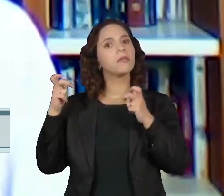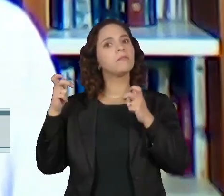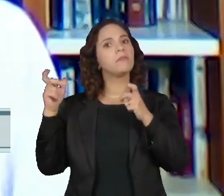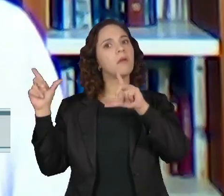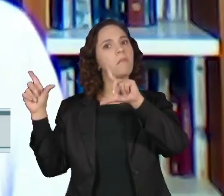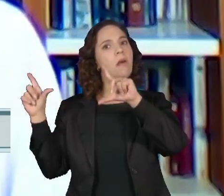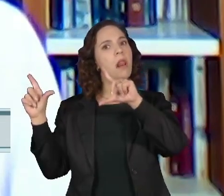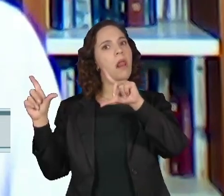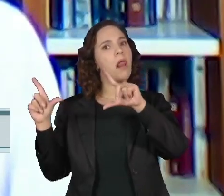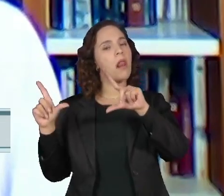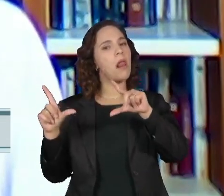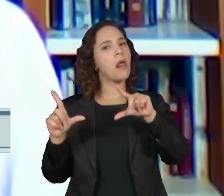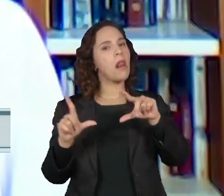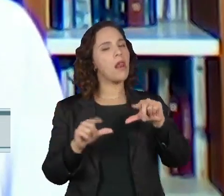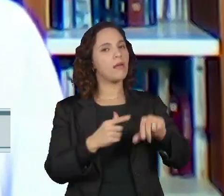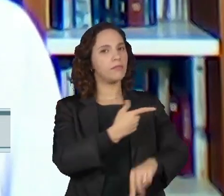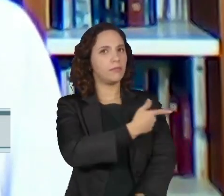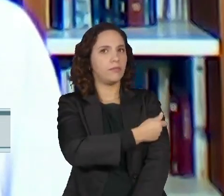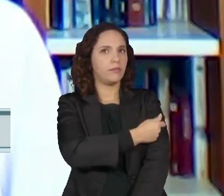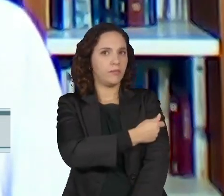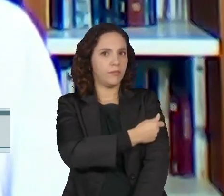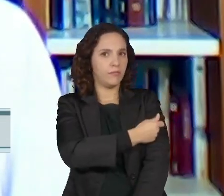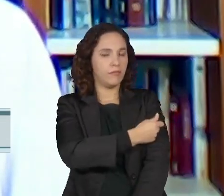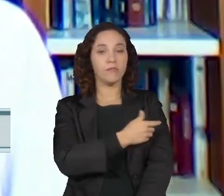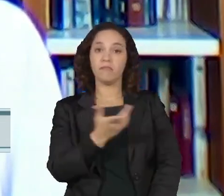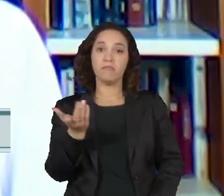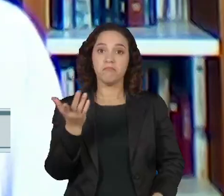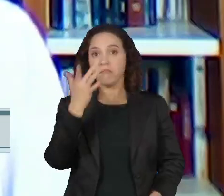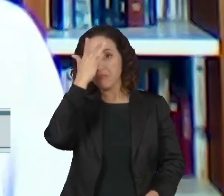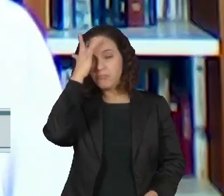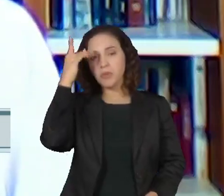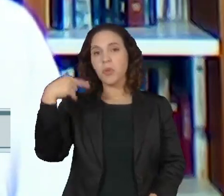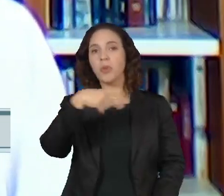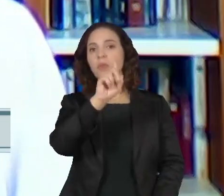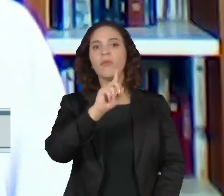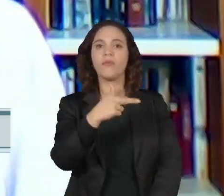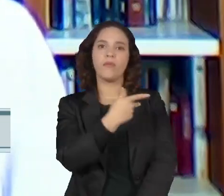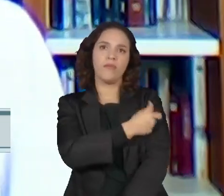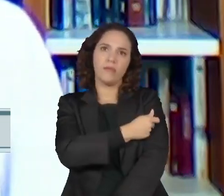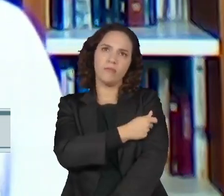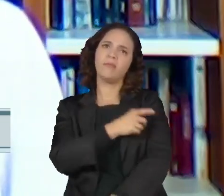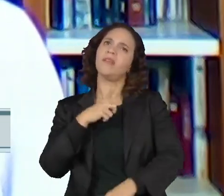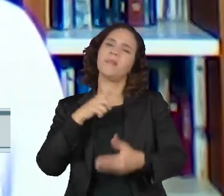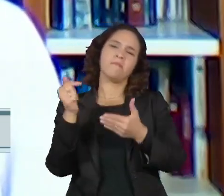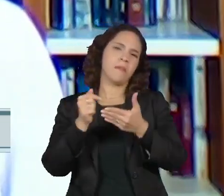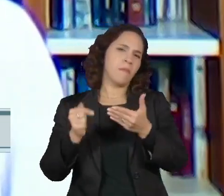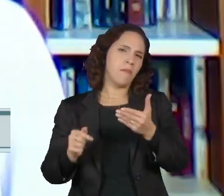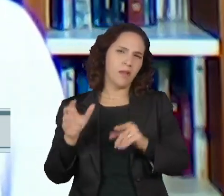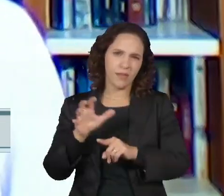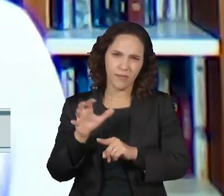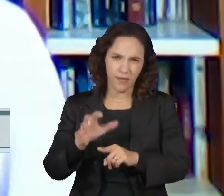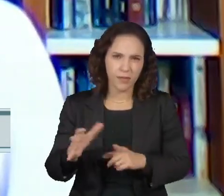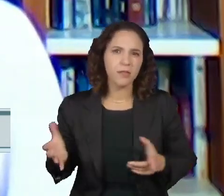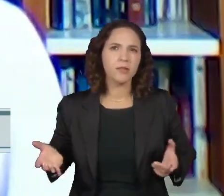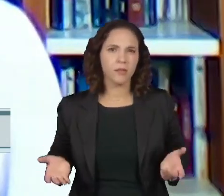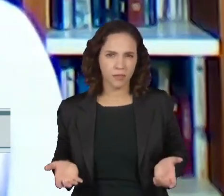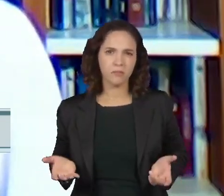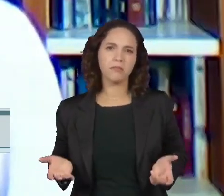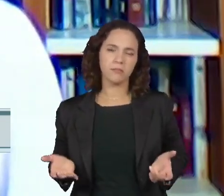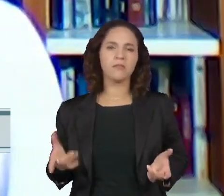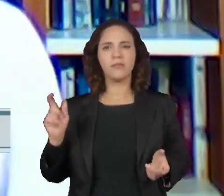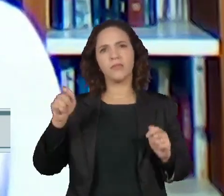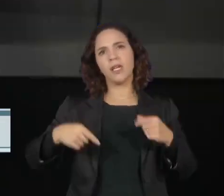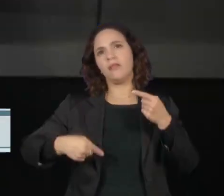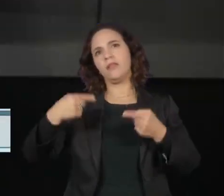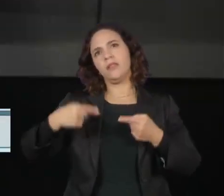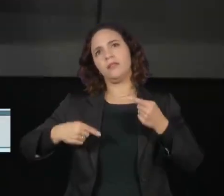vacinal importante. A gente começou a ter uma diminuição da cobertura vacinal. E tem vários fatores que a gente até pode discutir